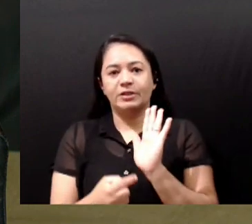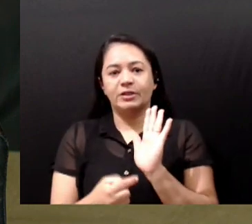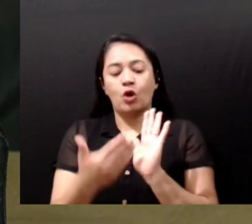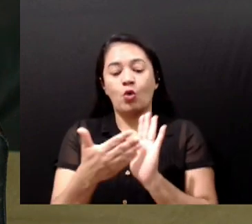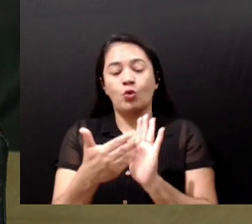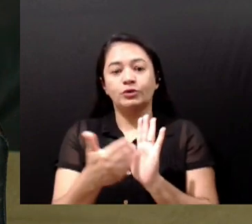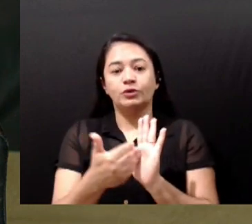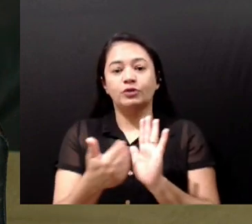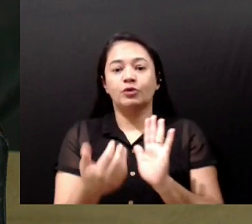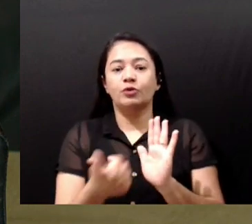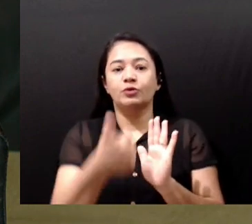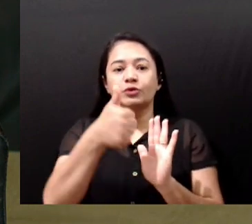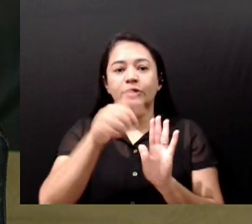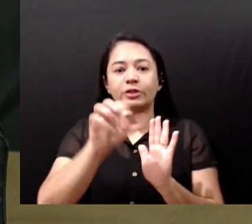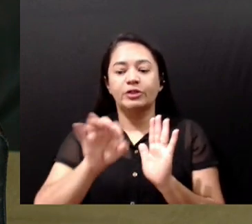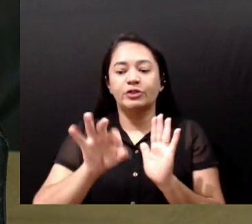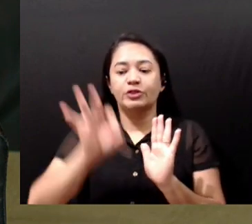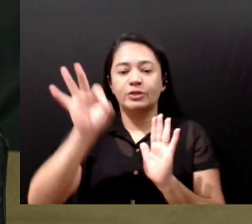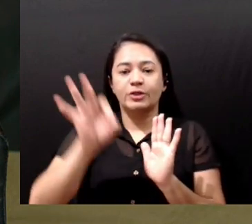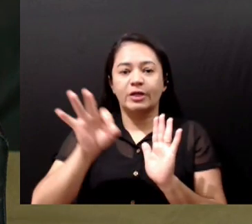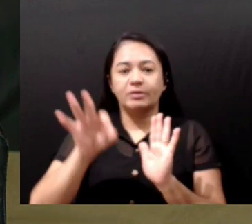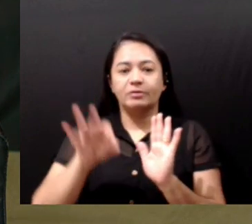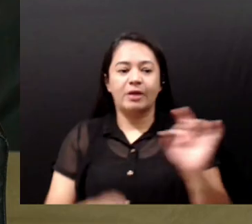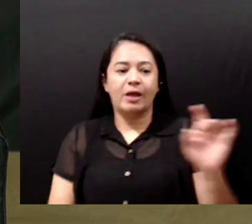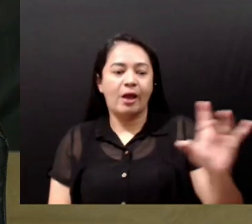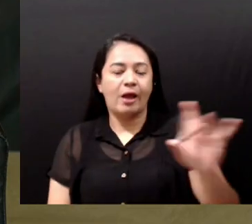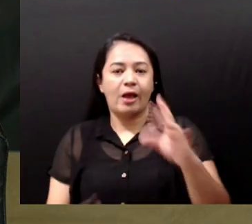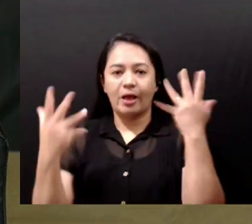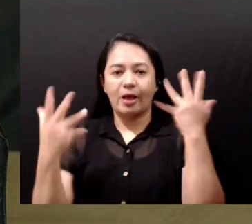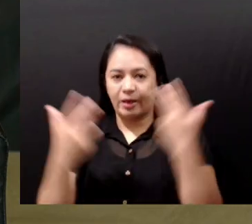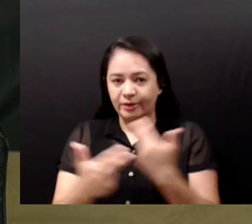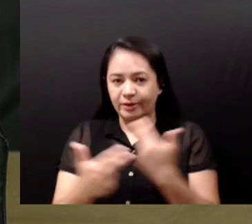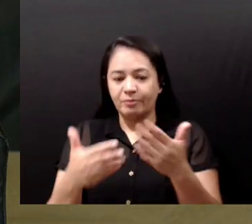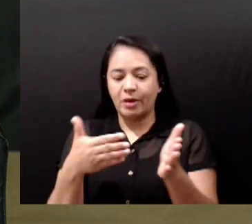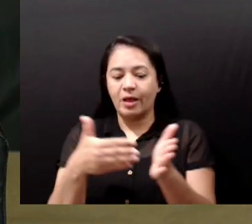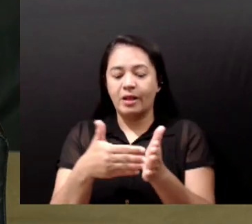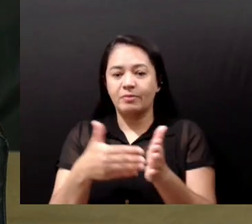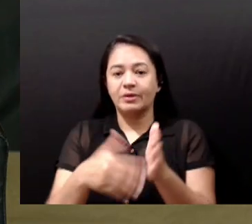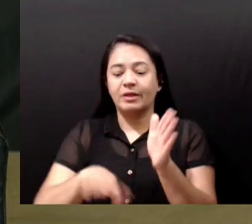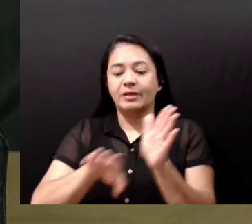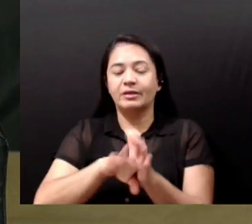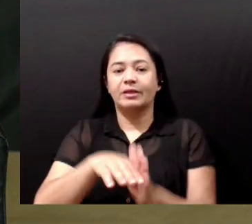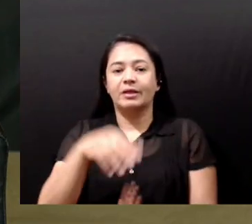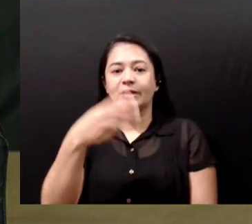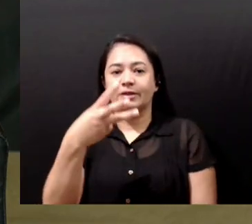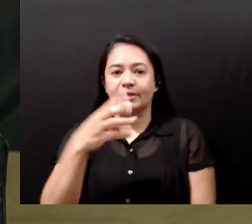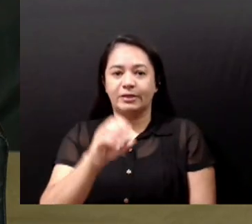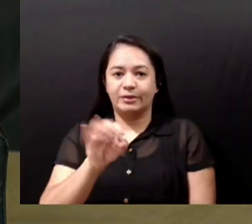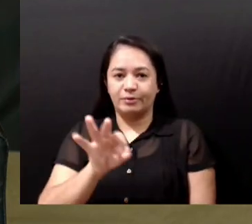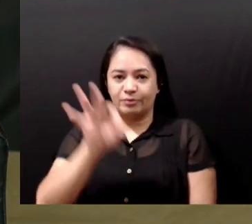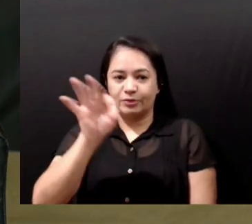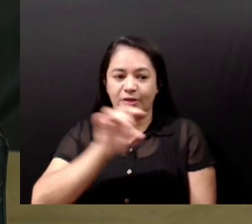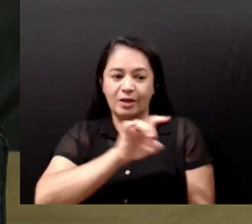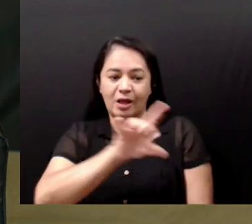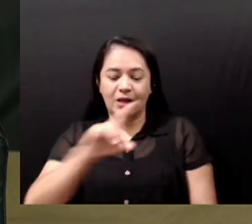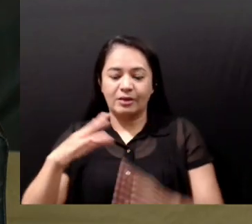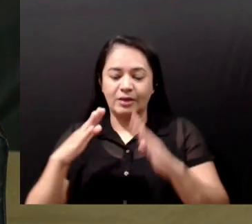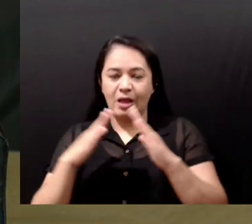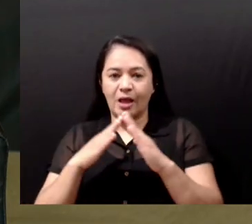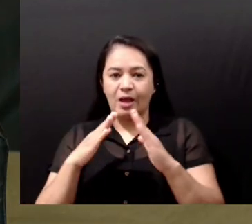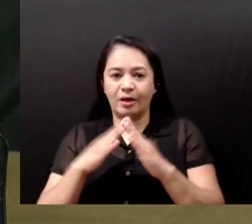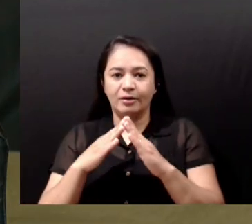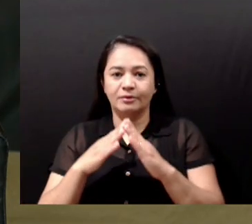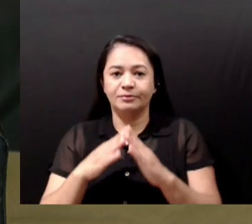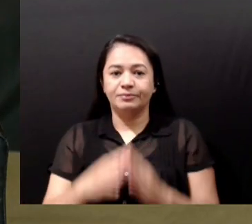exercício seguinte para cada animal adotado, limitado a 30% por imóvel, tá? O benefício terá validade de um